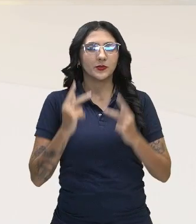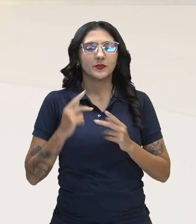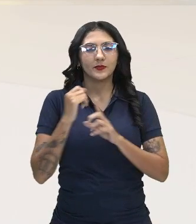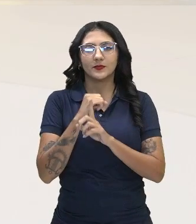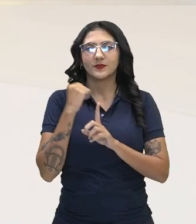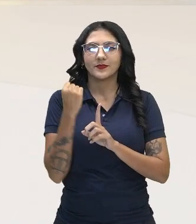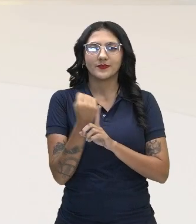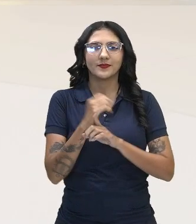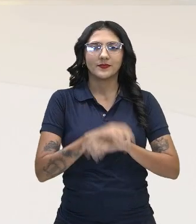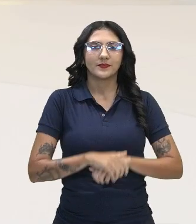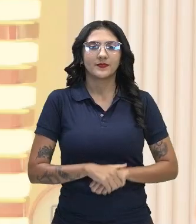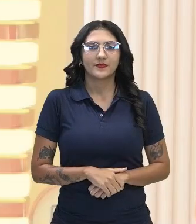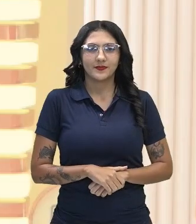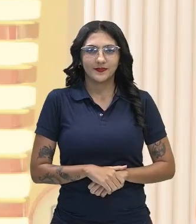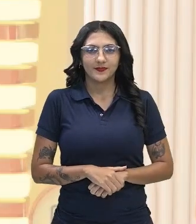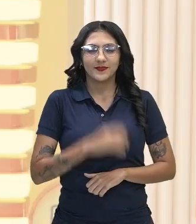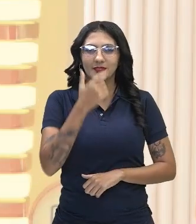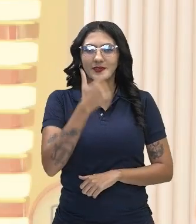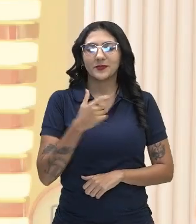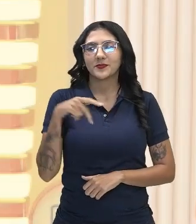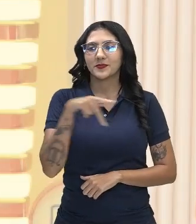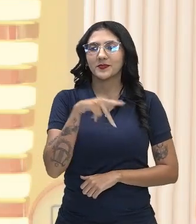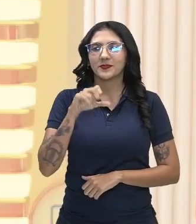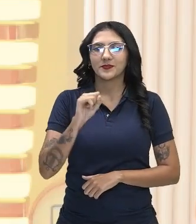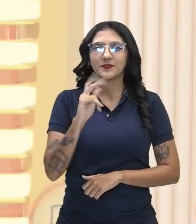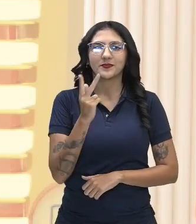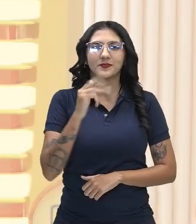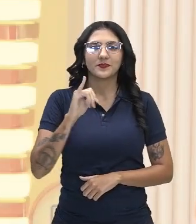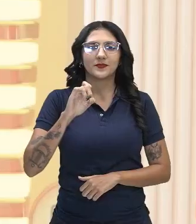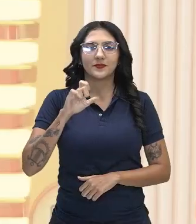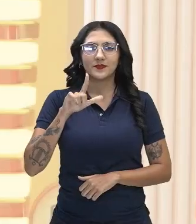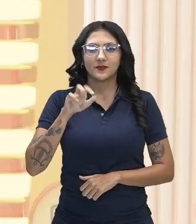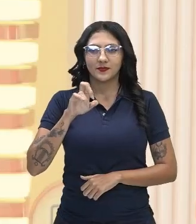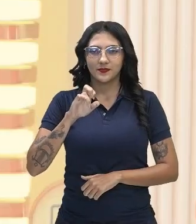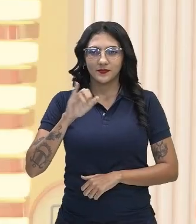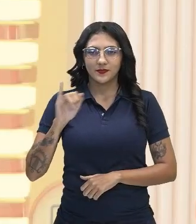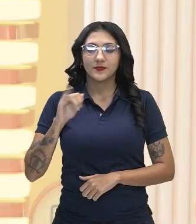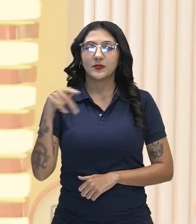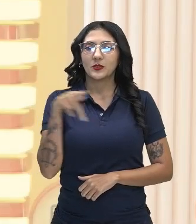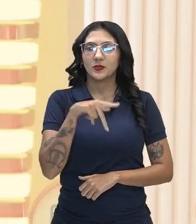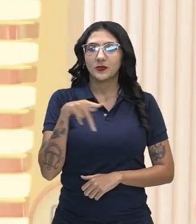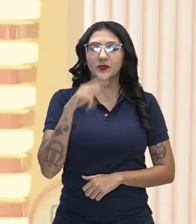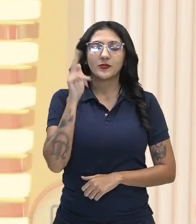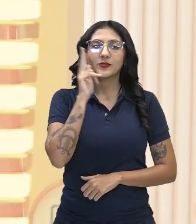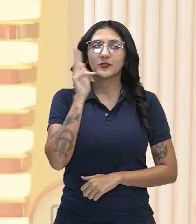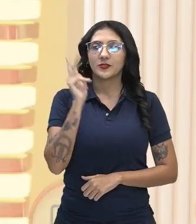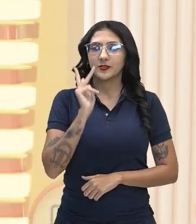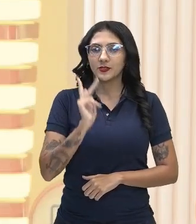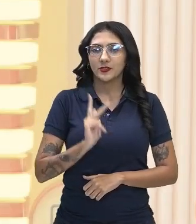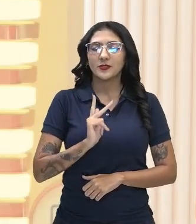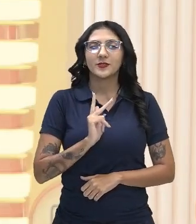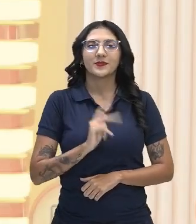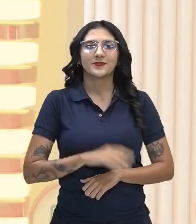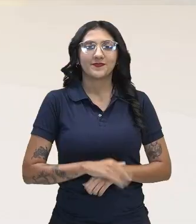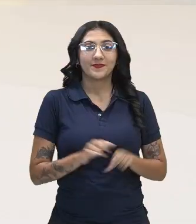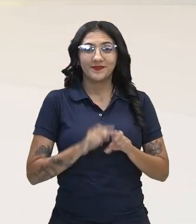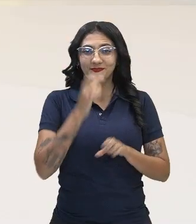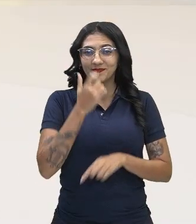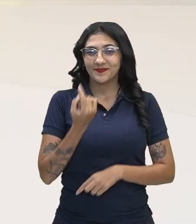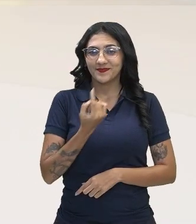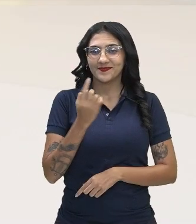Sociais Aplicadas. Eu sou a professora Shirley Botelho do componente de História, mas eu não estou aqui